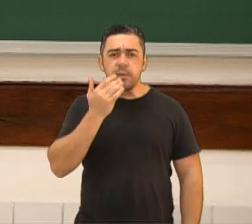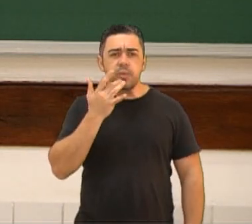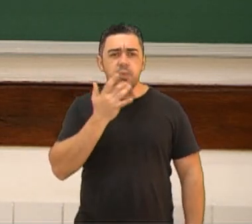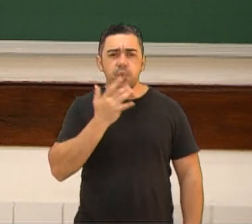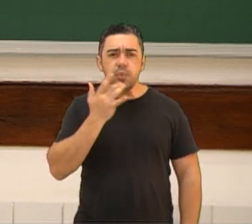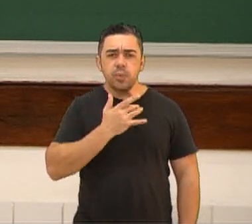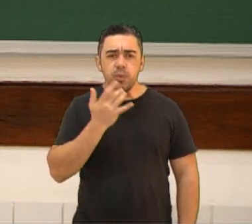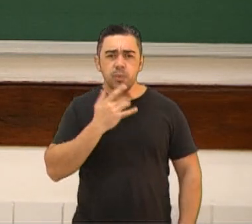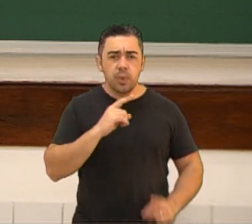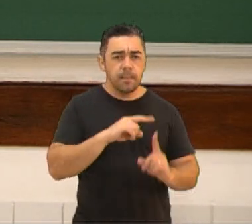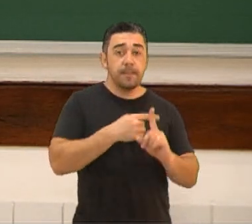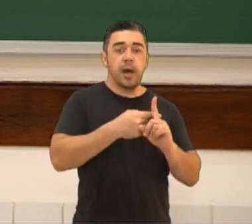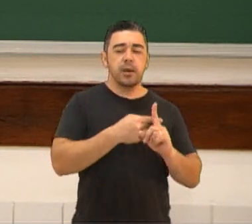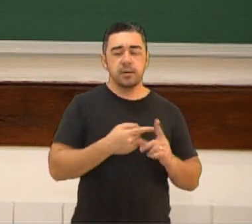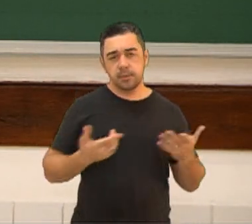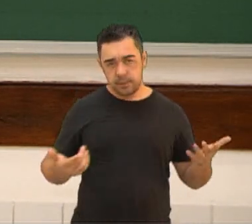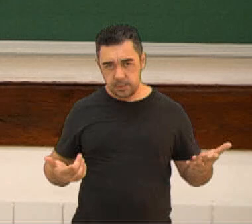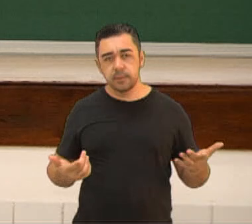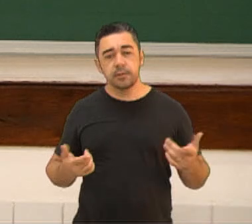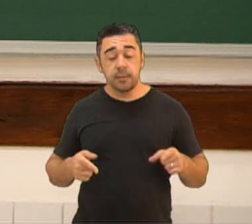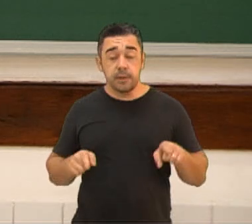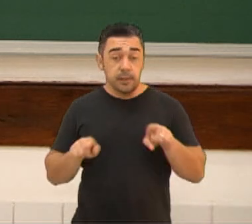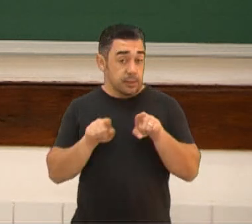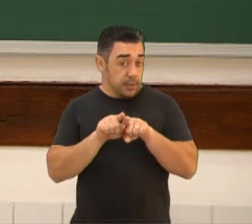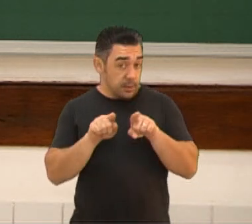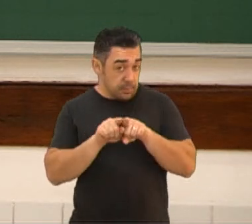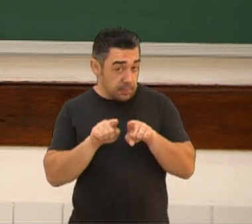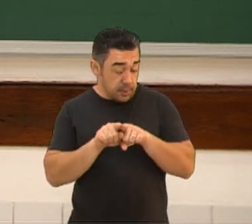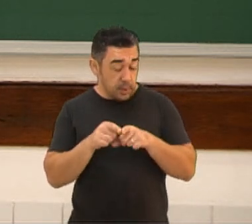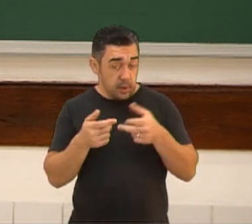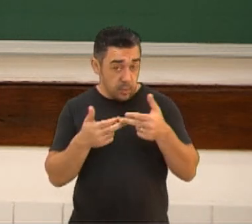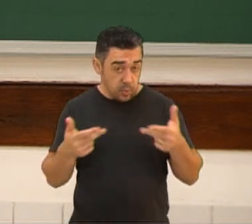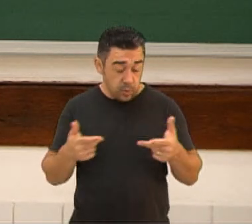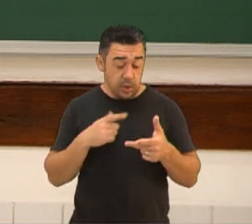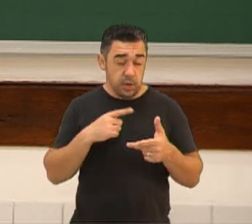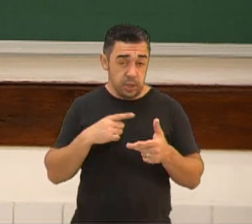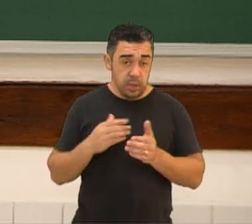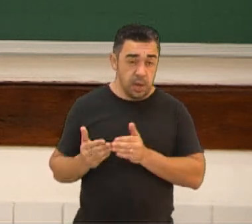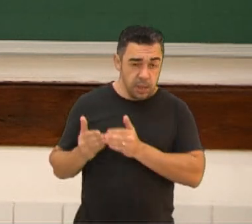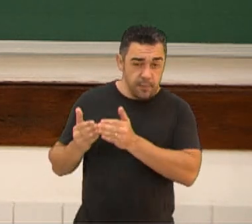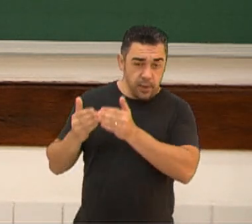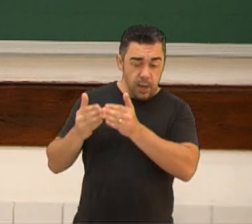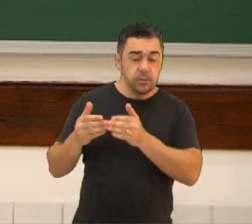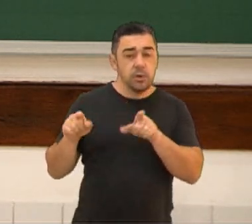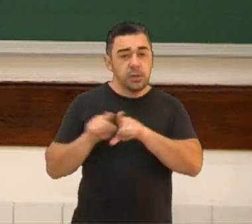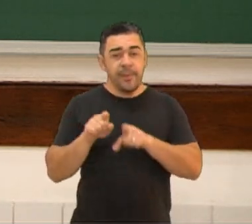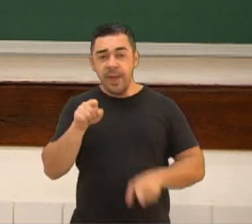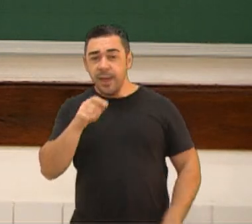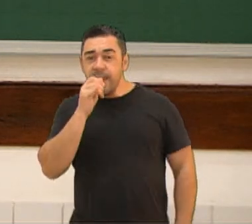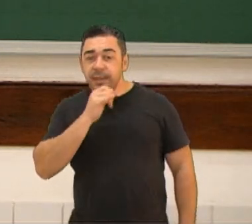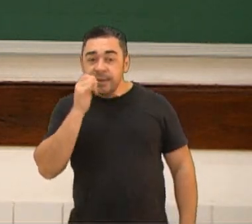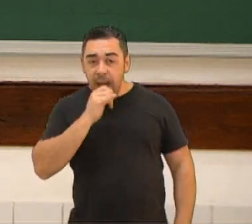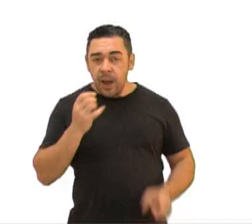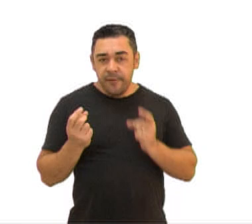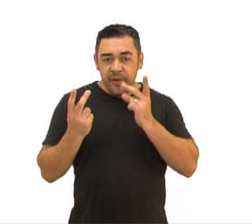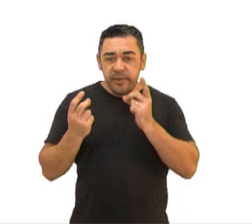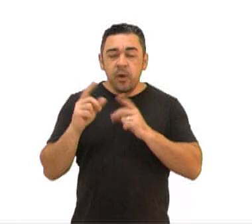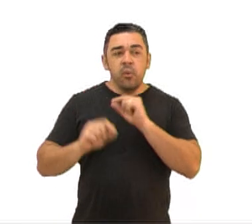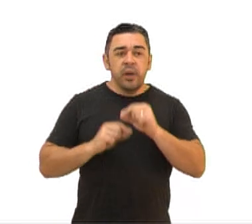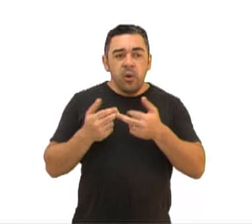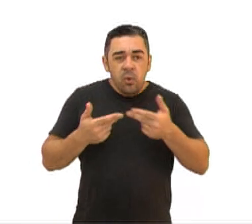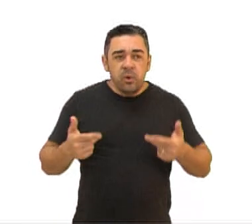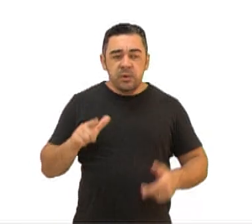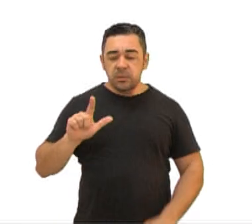Uma outra coisa que fazia parte dessas grandes navegações, onde esses italianos faziam esses comércios, eram os artigos